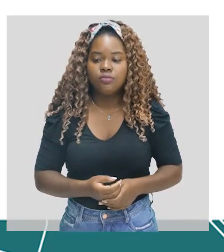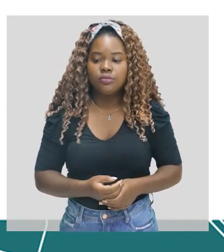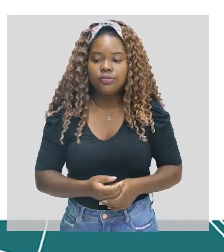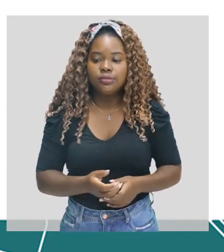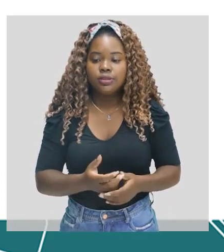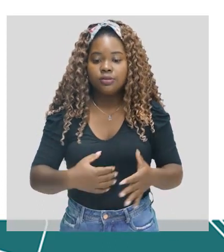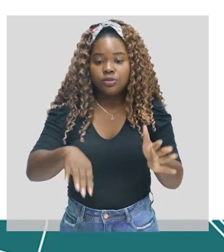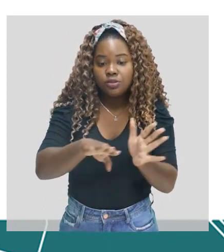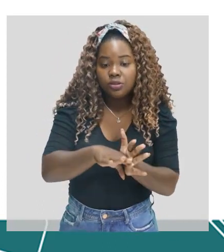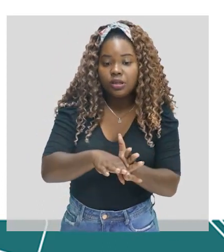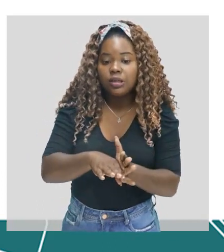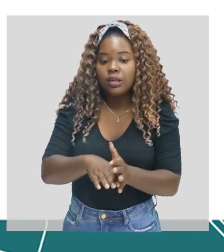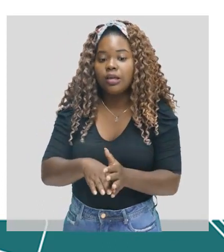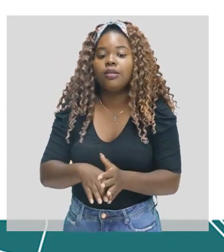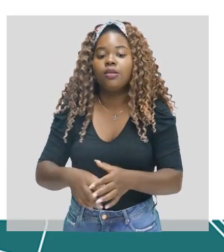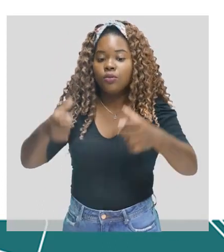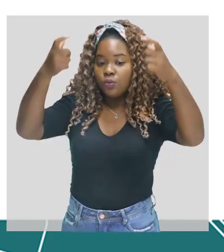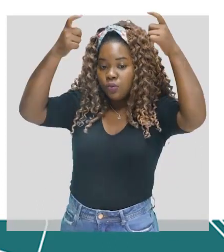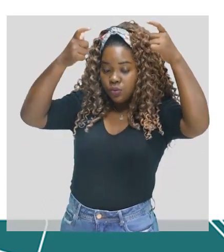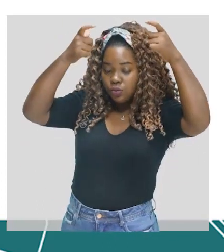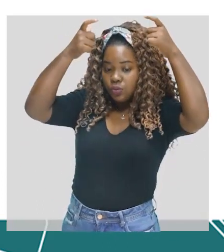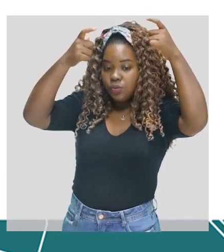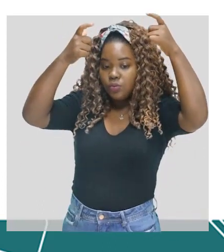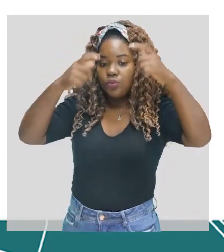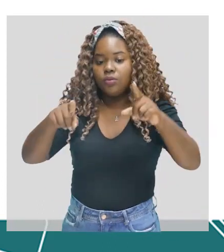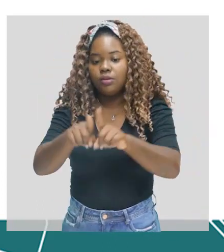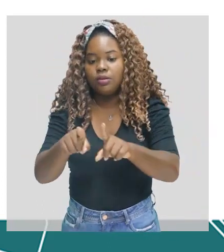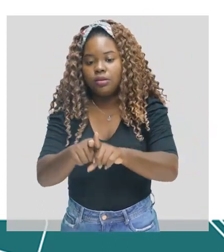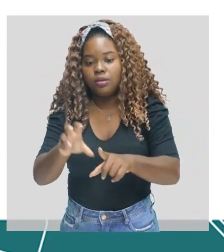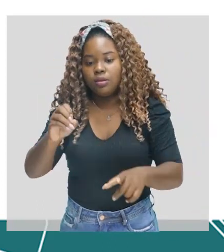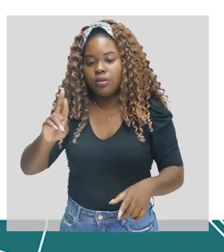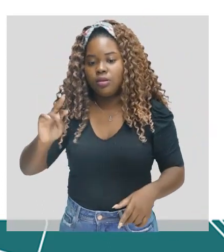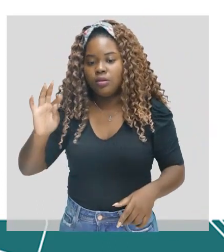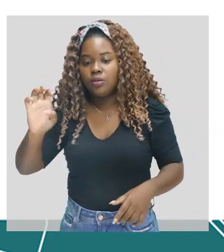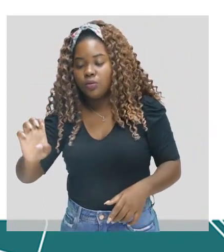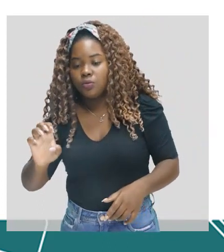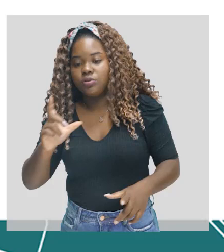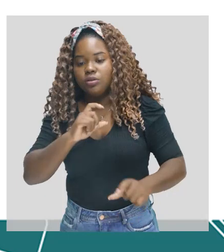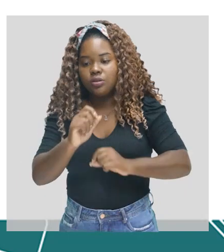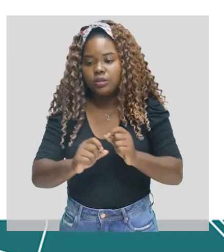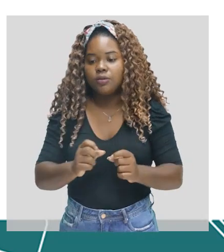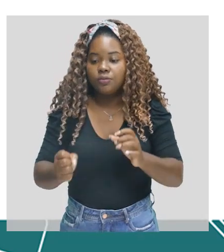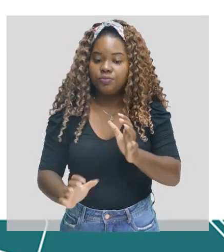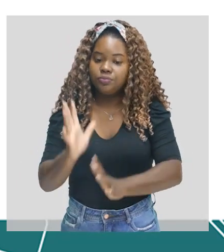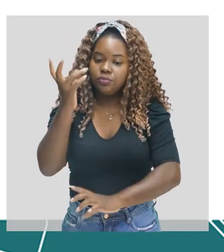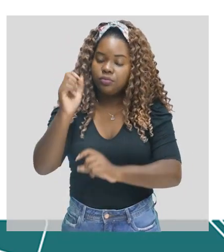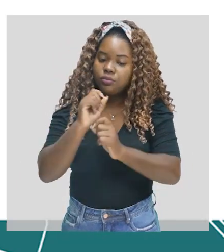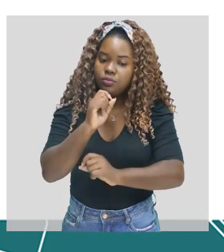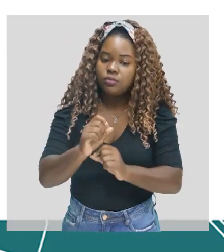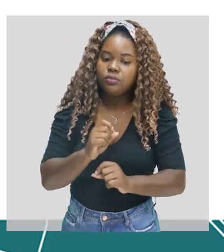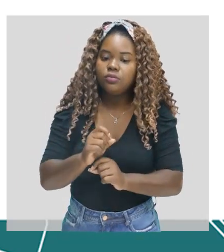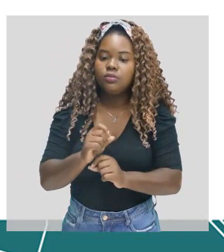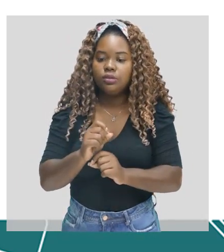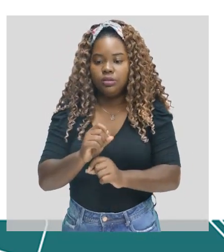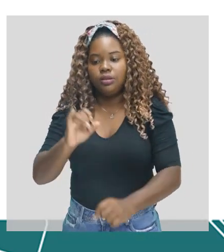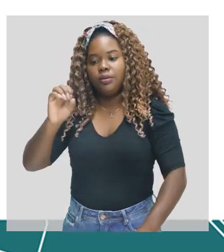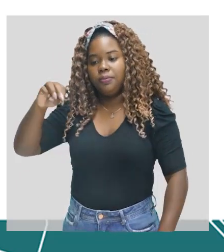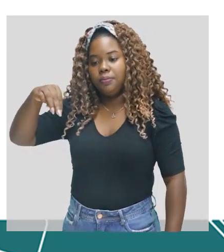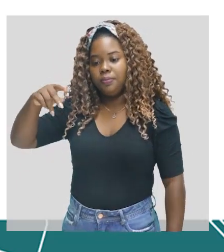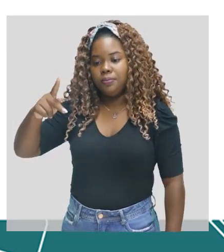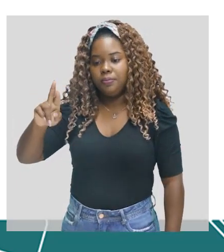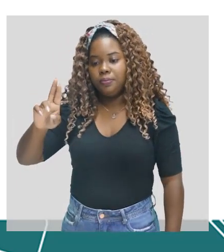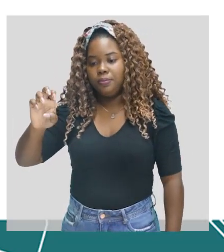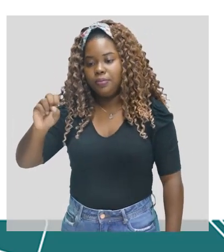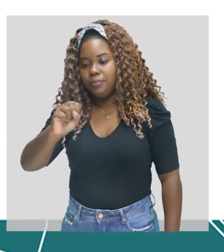da corte trouxe consigo criação da imprensa. Olha só, a chegada da família real ao Brasil